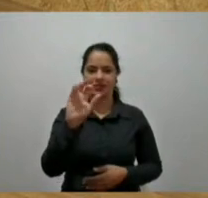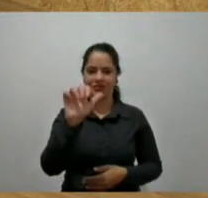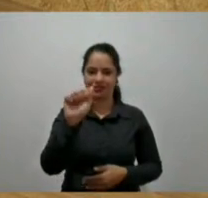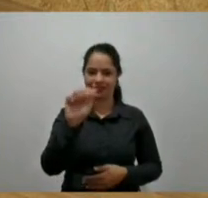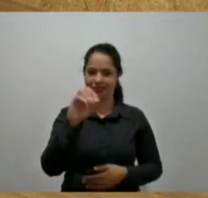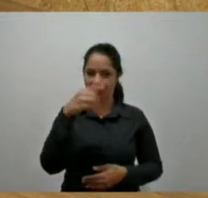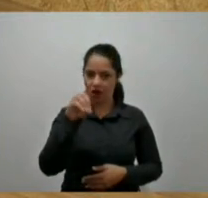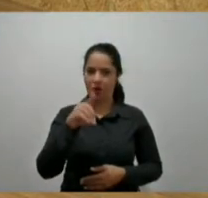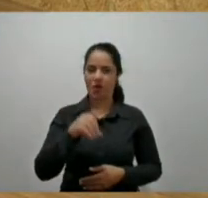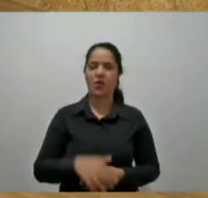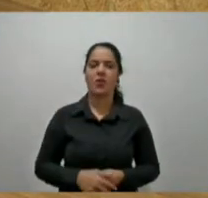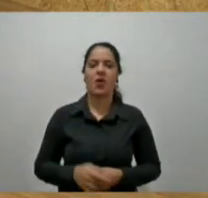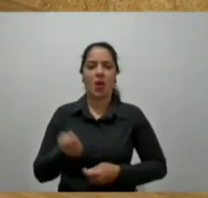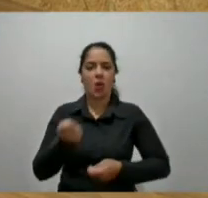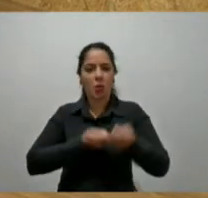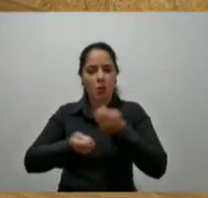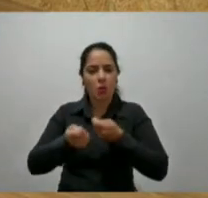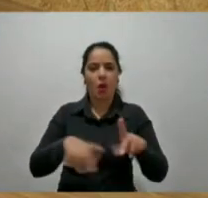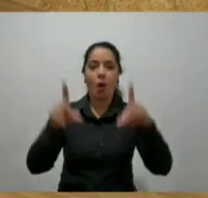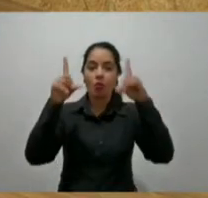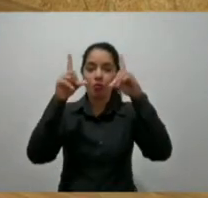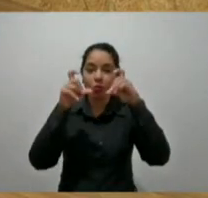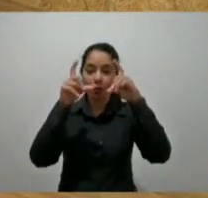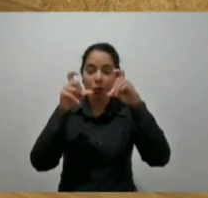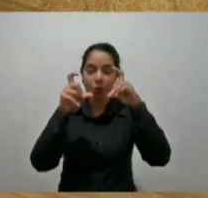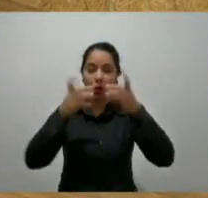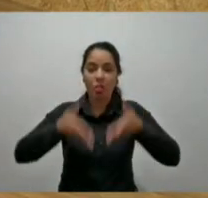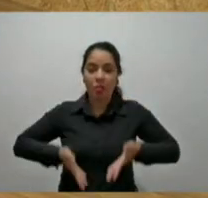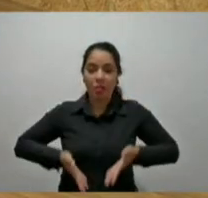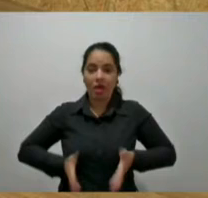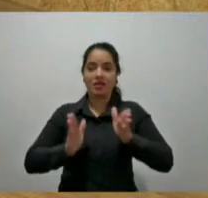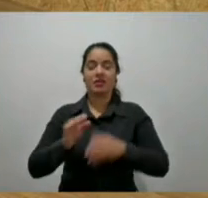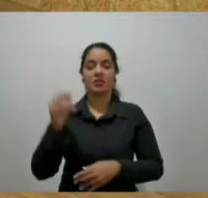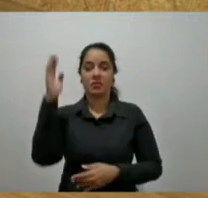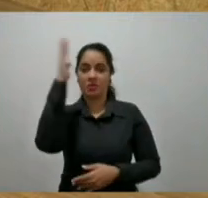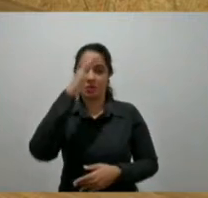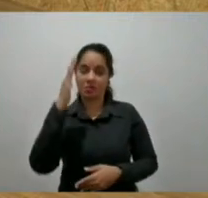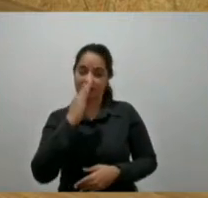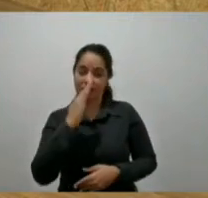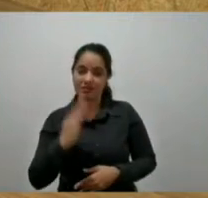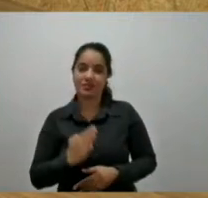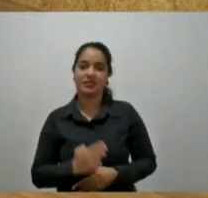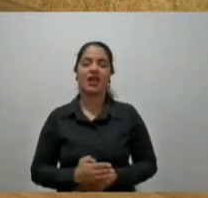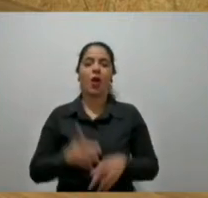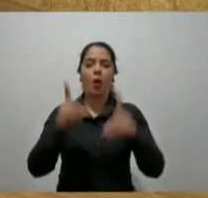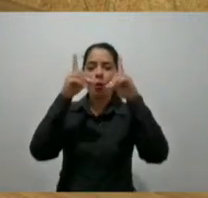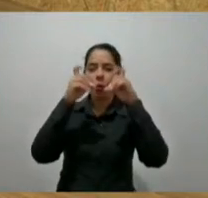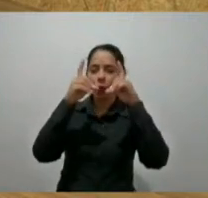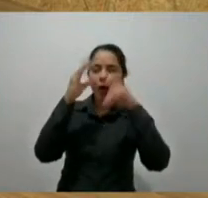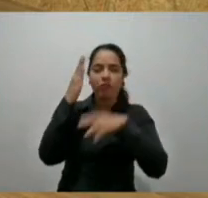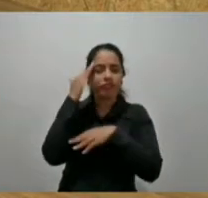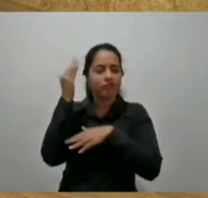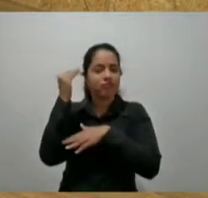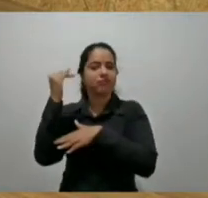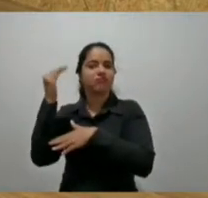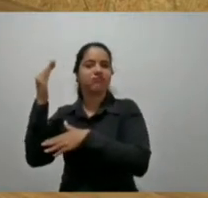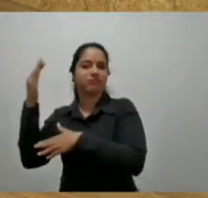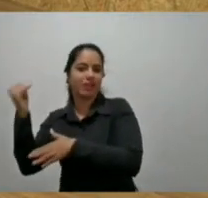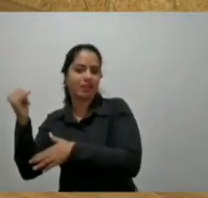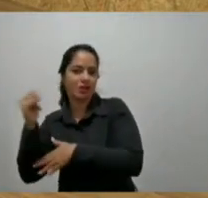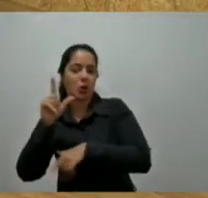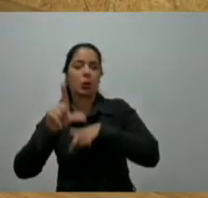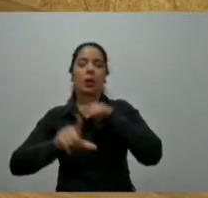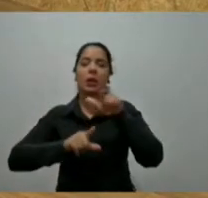fotógrafo brasileiro, considerado um dos maiores talentos da fotografia mundial pelo teor social e ambiental do seu